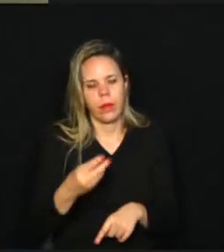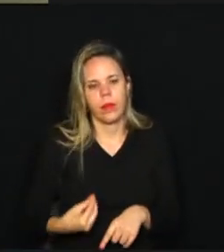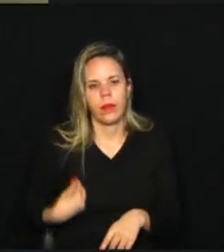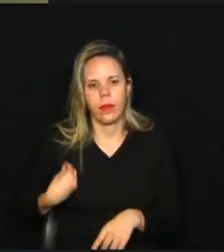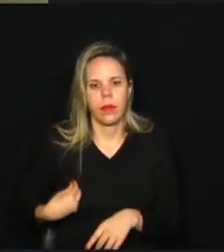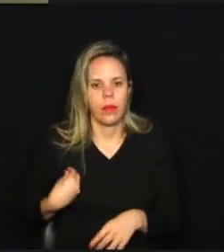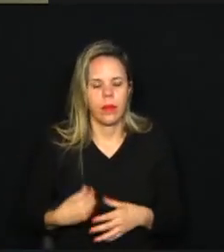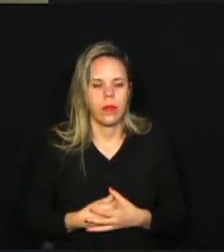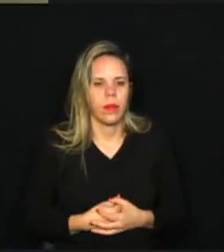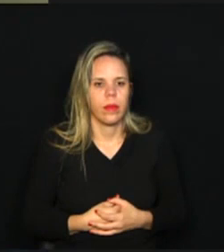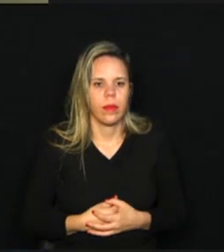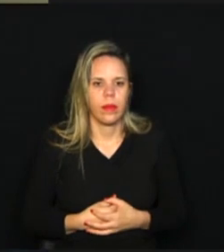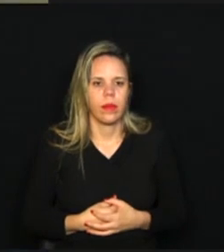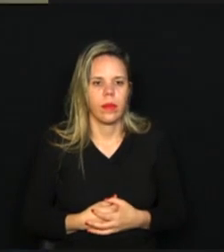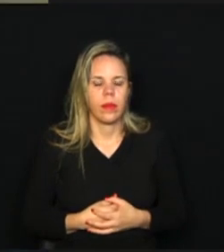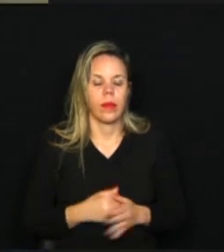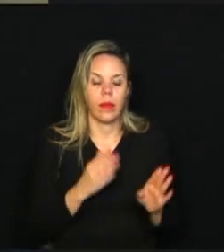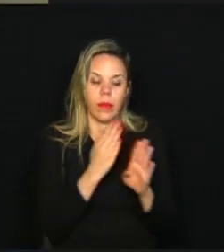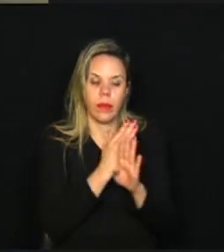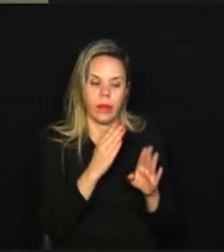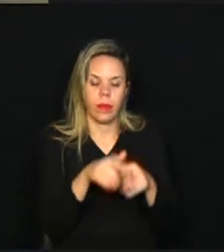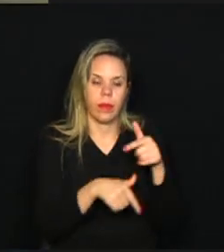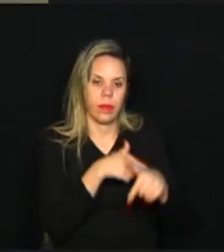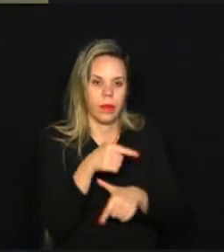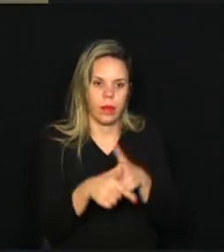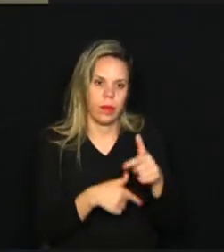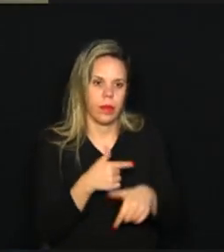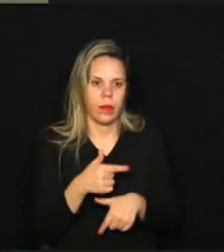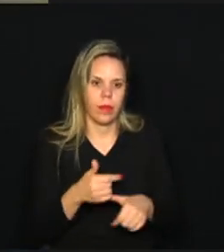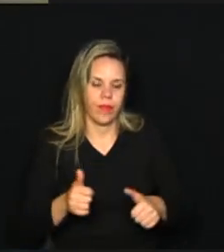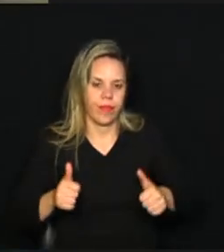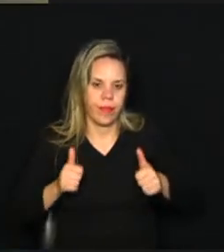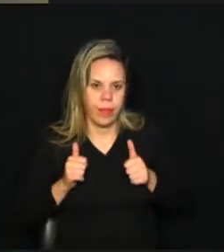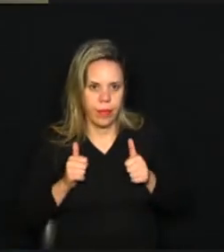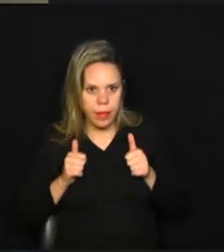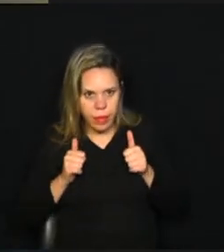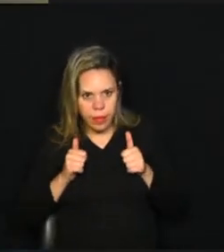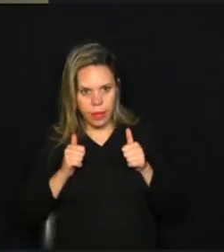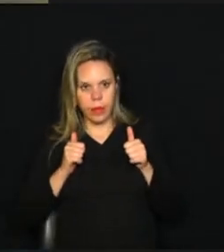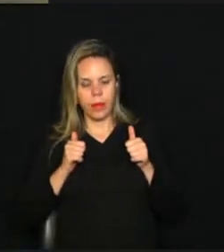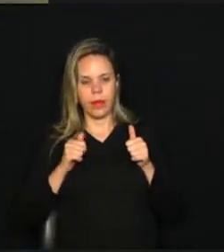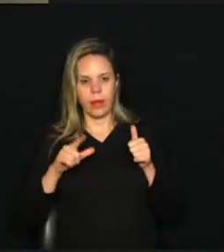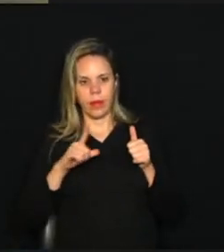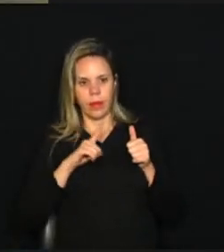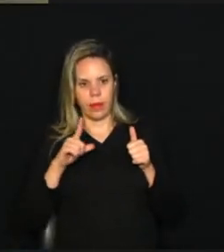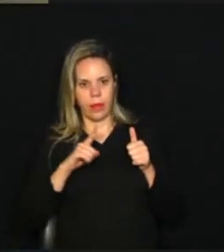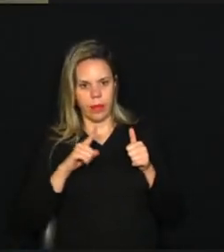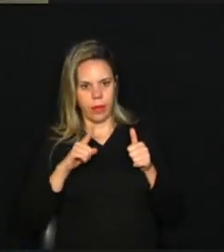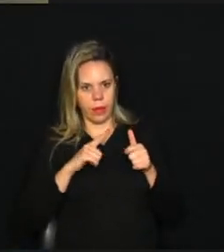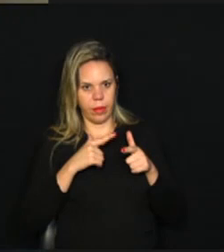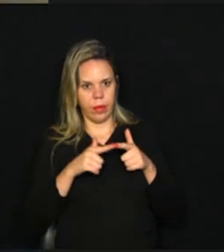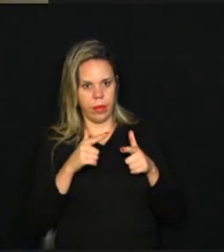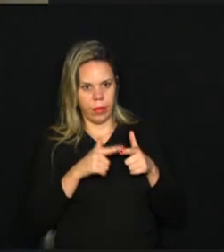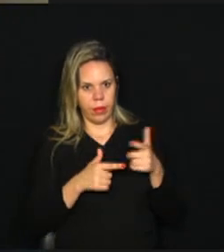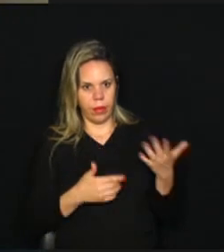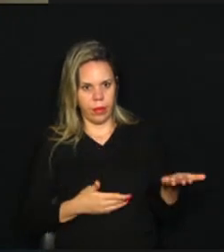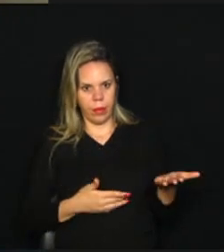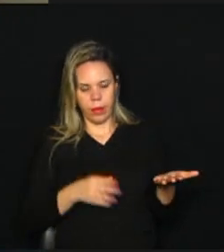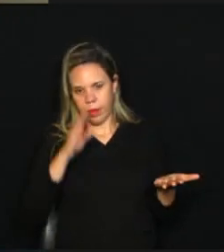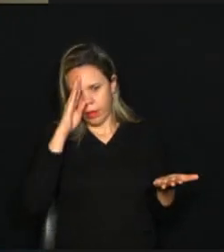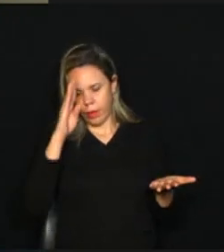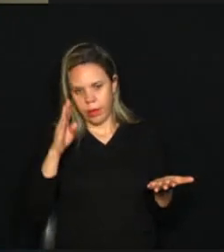né, um grande receio dos trabalhadores de serem desempregados ao terem os seus sintomas, ou principalmente